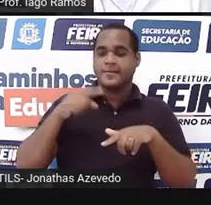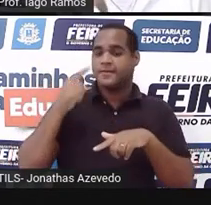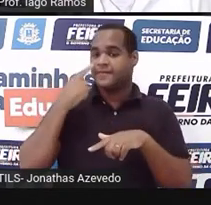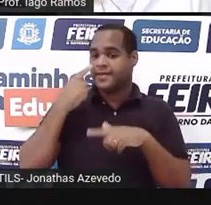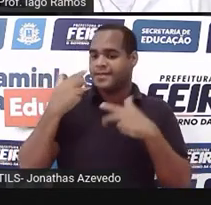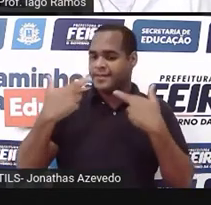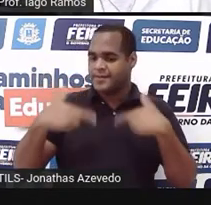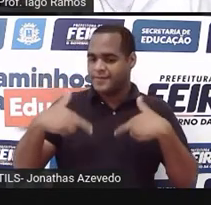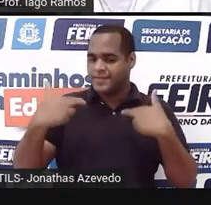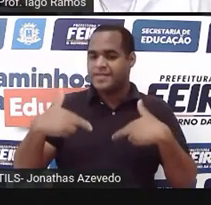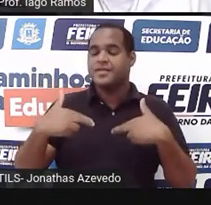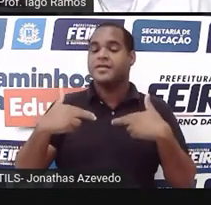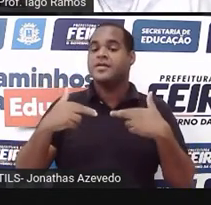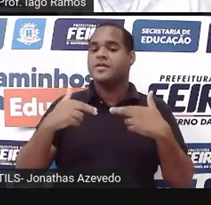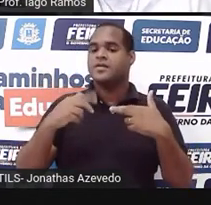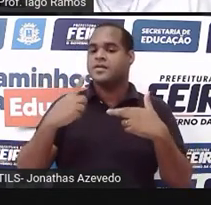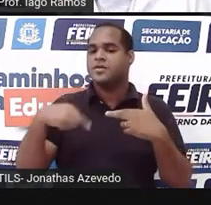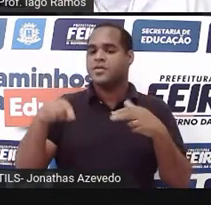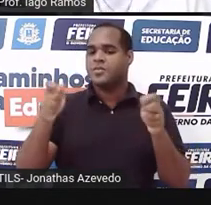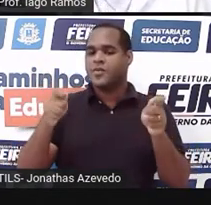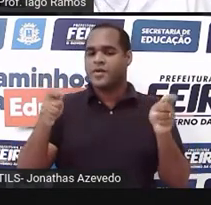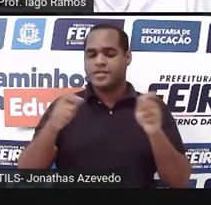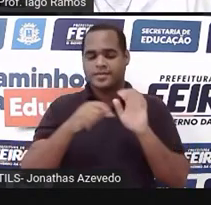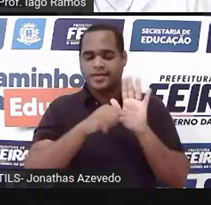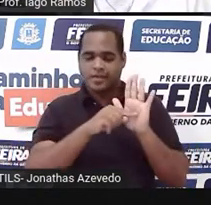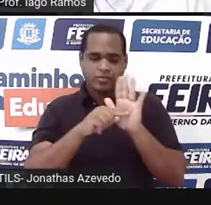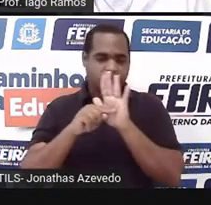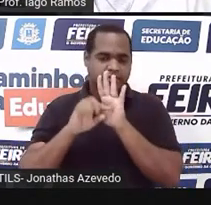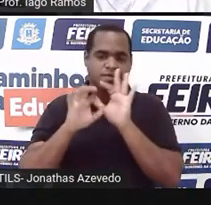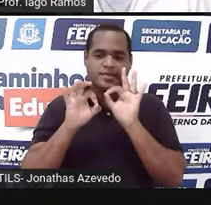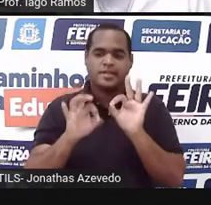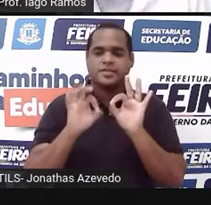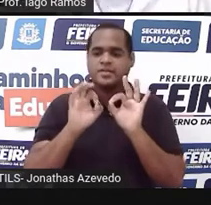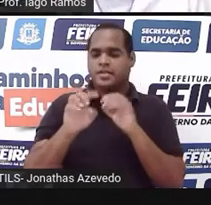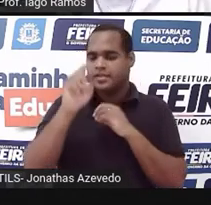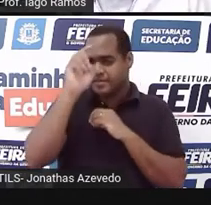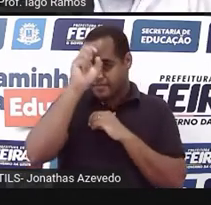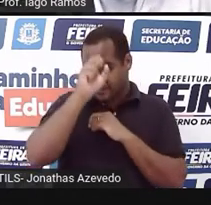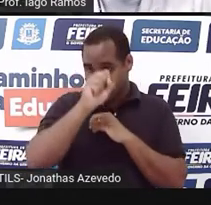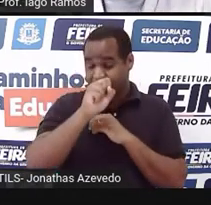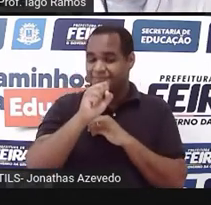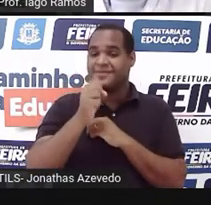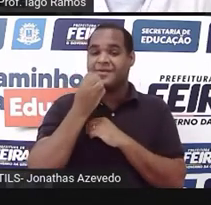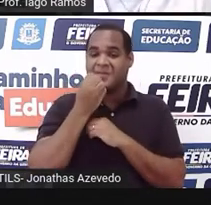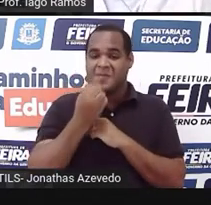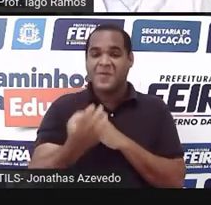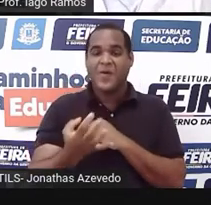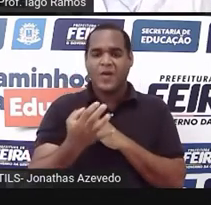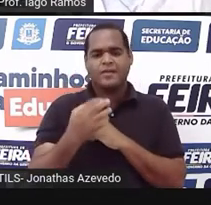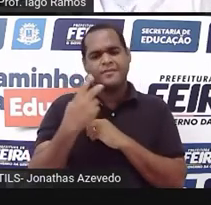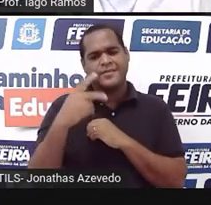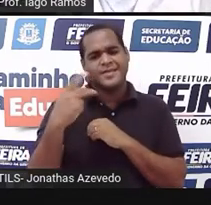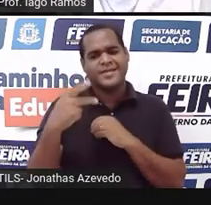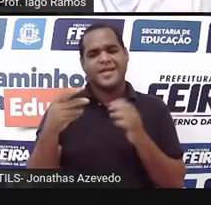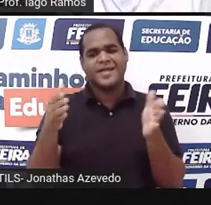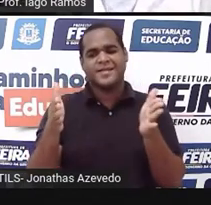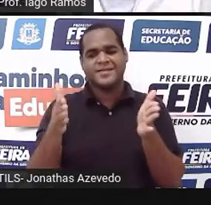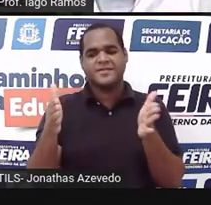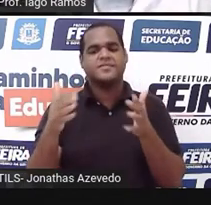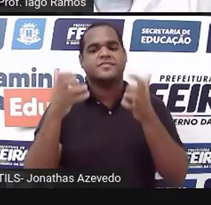revisando aqui na verdade isso nos ajuda a reforçar o que a gente já aprendeu mas até aqui até esse momento Zinho da aula